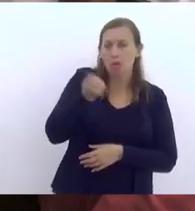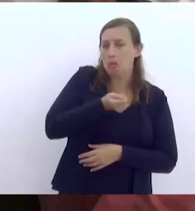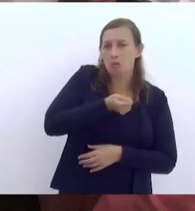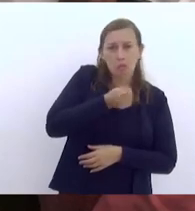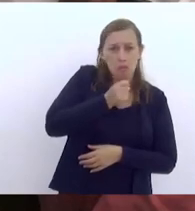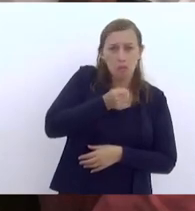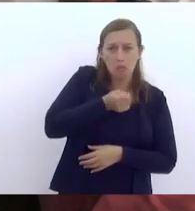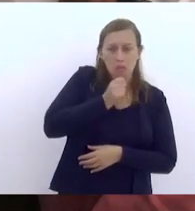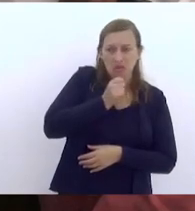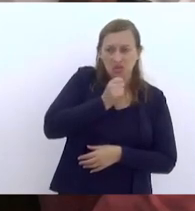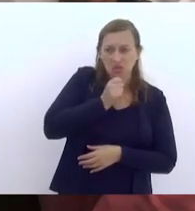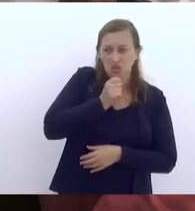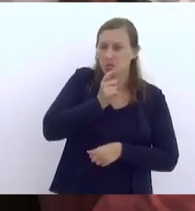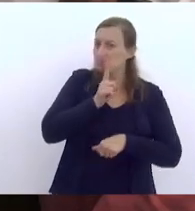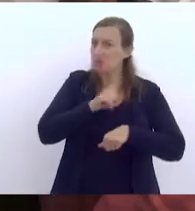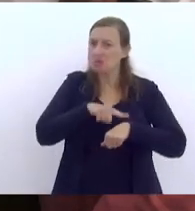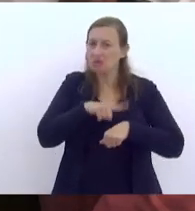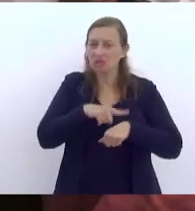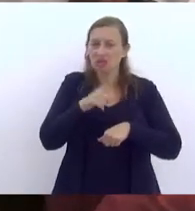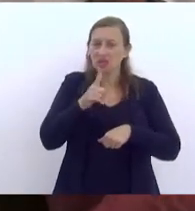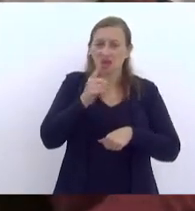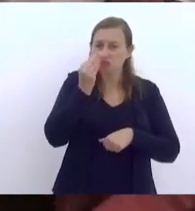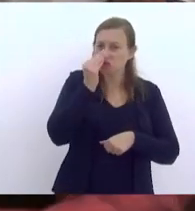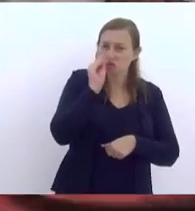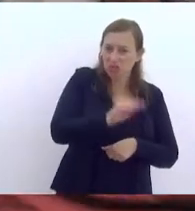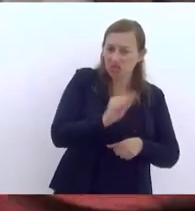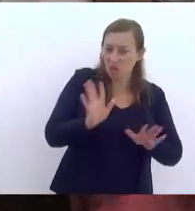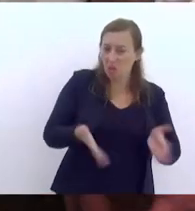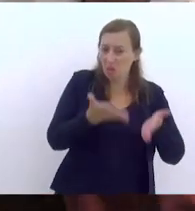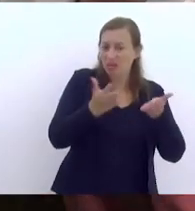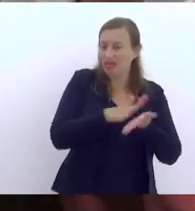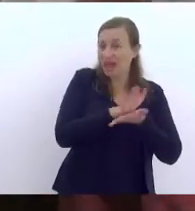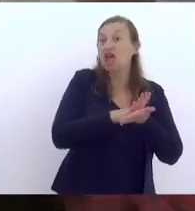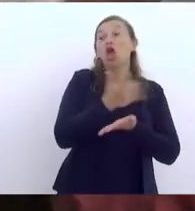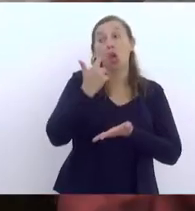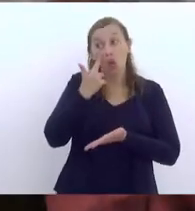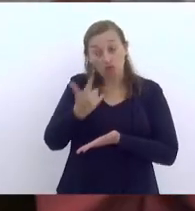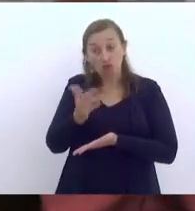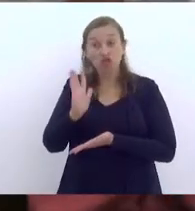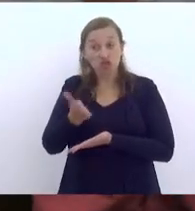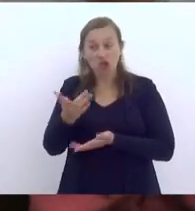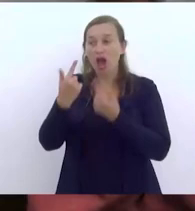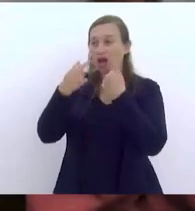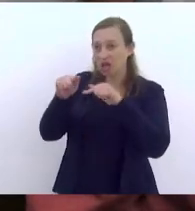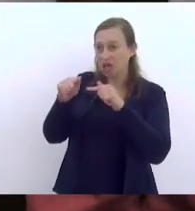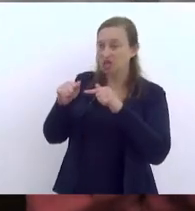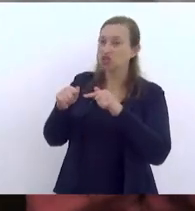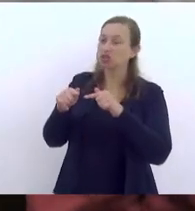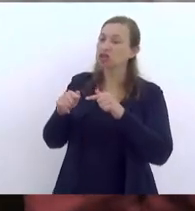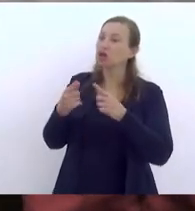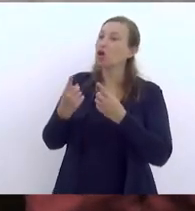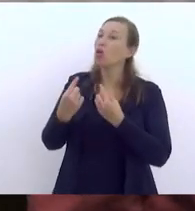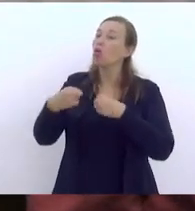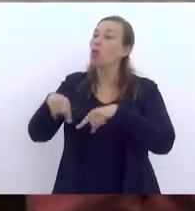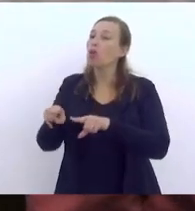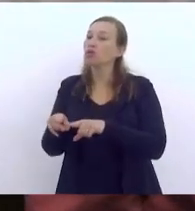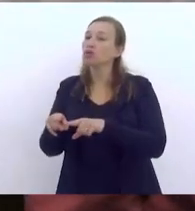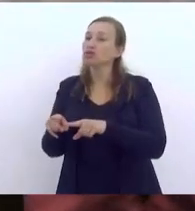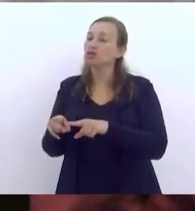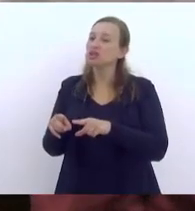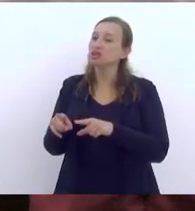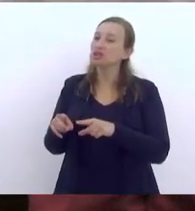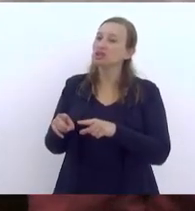momento não ofenderam, não estimularam. Eu vi até, sim, críticas quando havia excesso